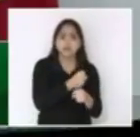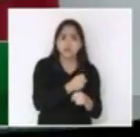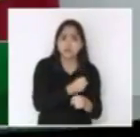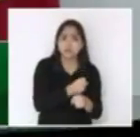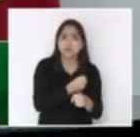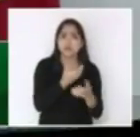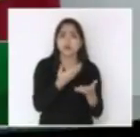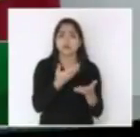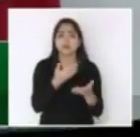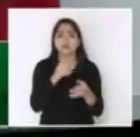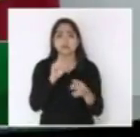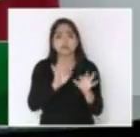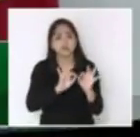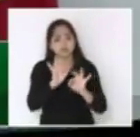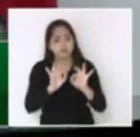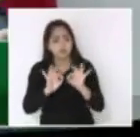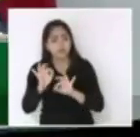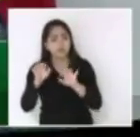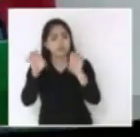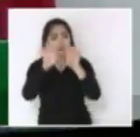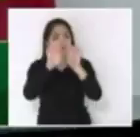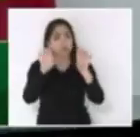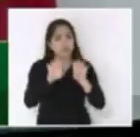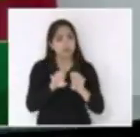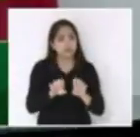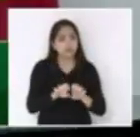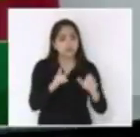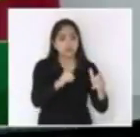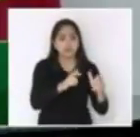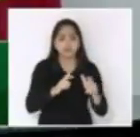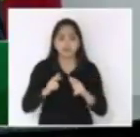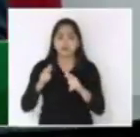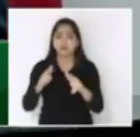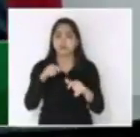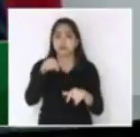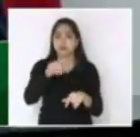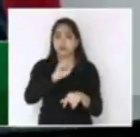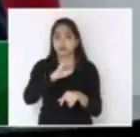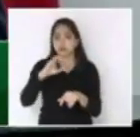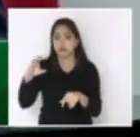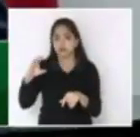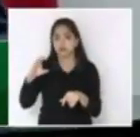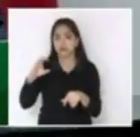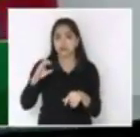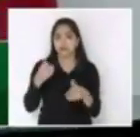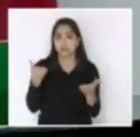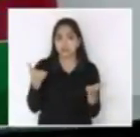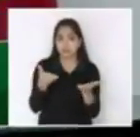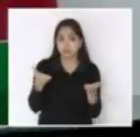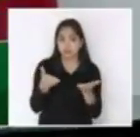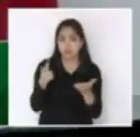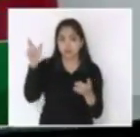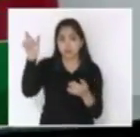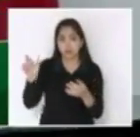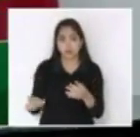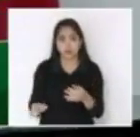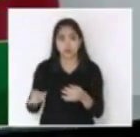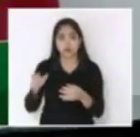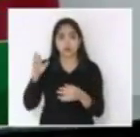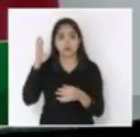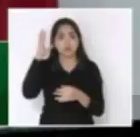sendo realizadas de infraestrutura e em todas as áreas no estado de Santa Catarina. E agora